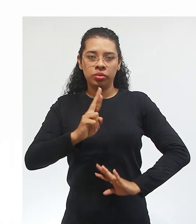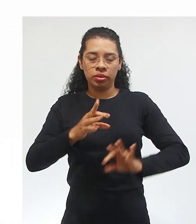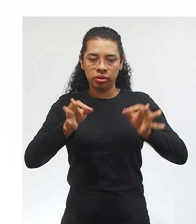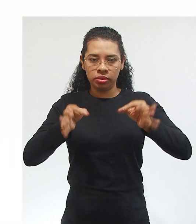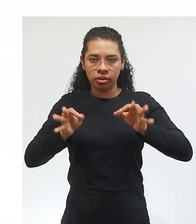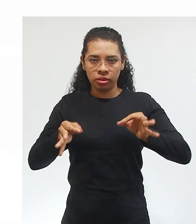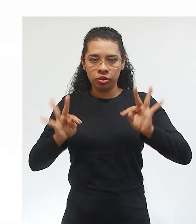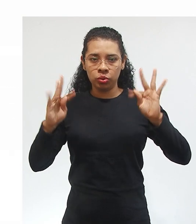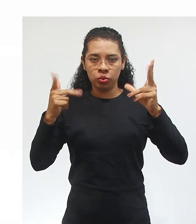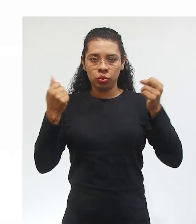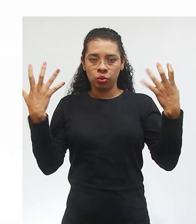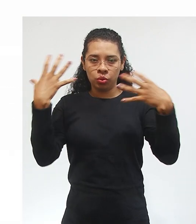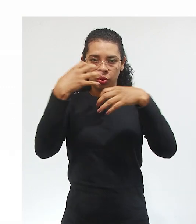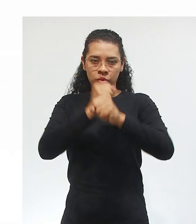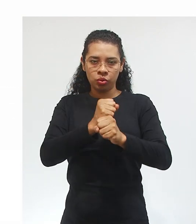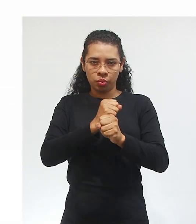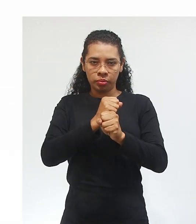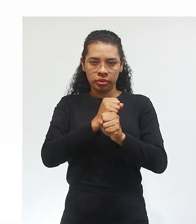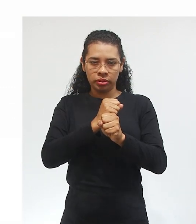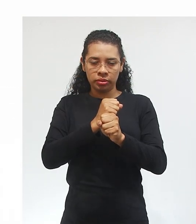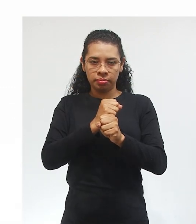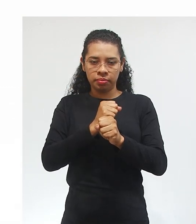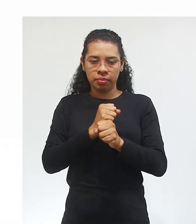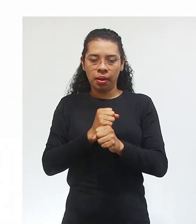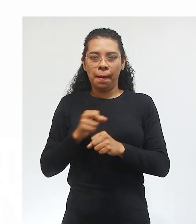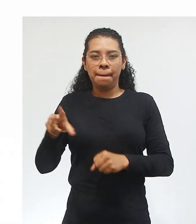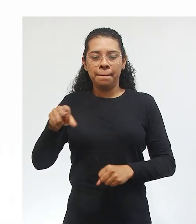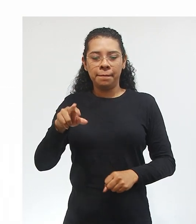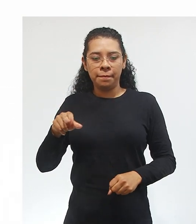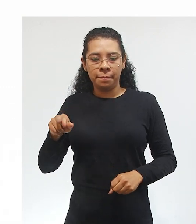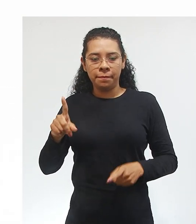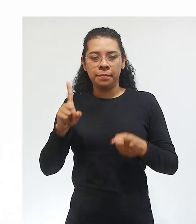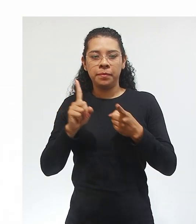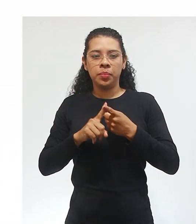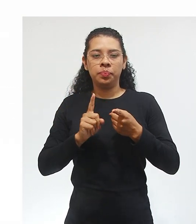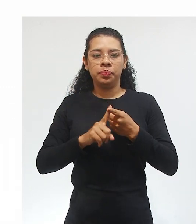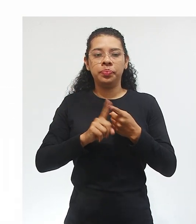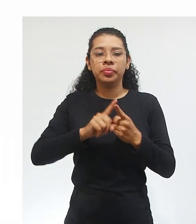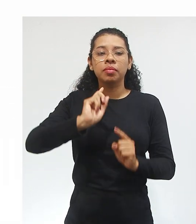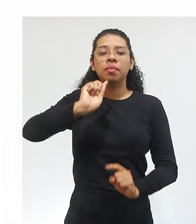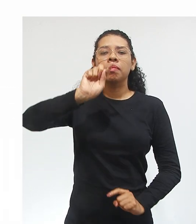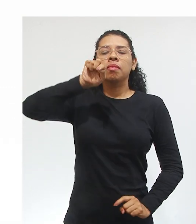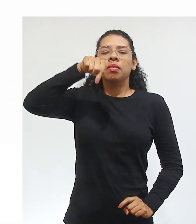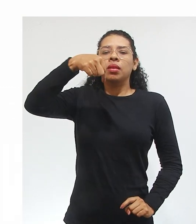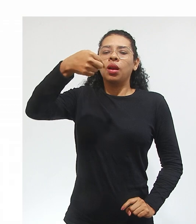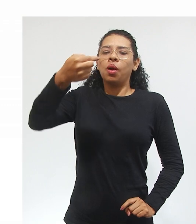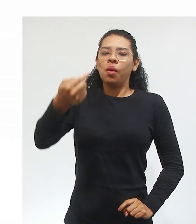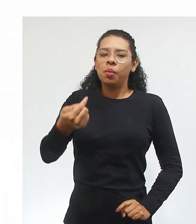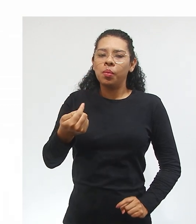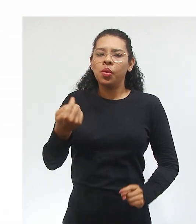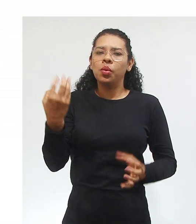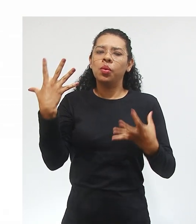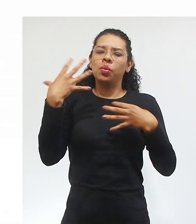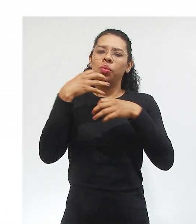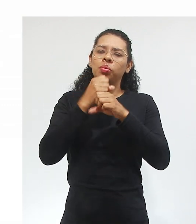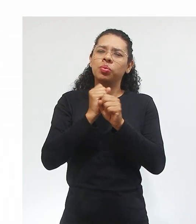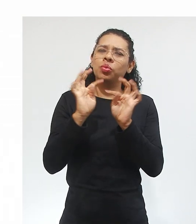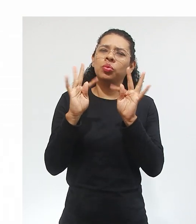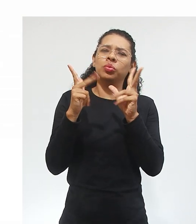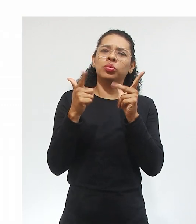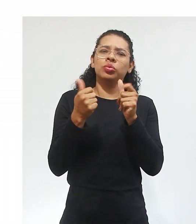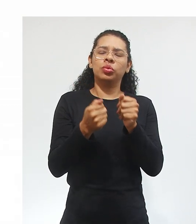do ARE, aqui, ó, ou a apuração do resultado do exercício. É aqui que a gente vai dar baixa